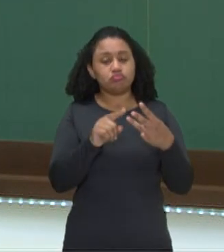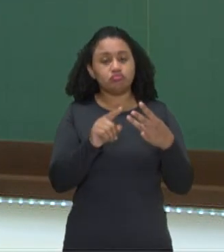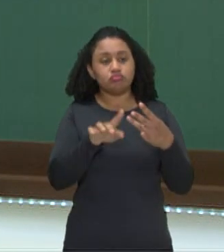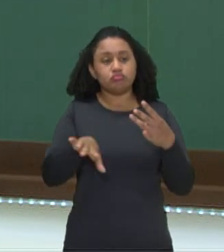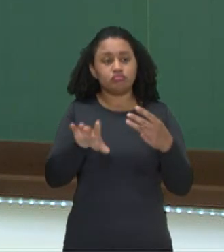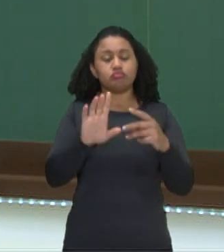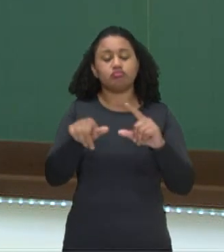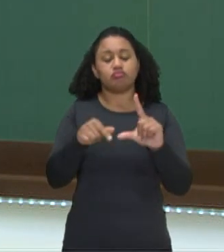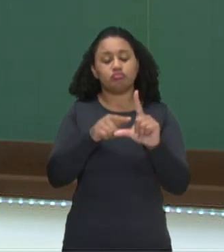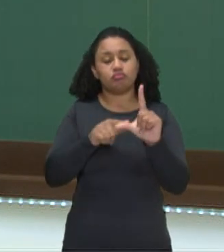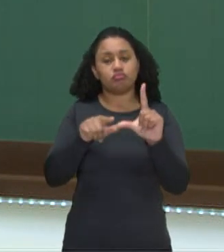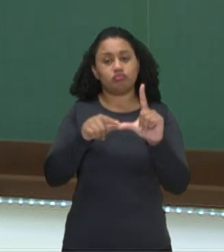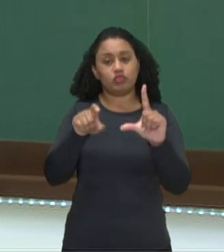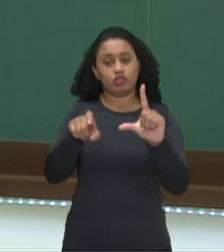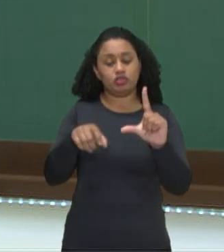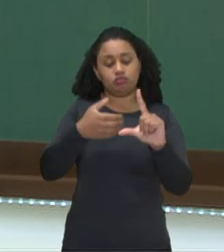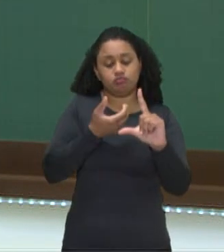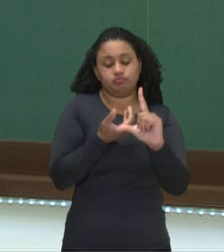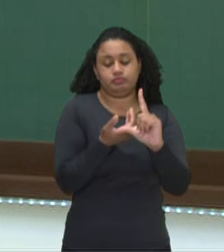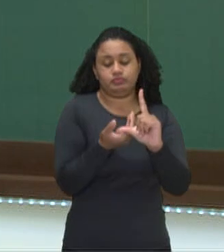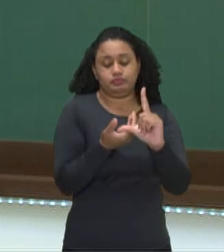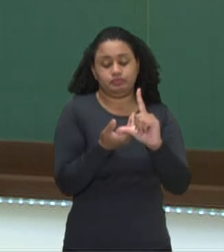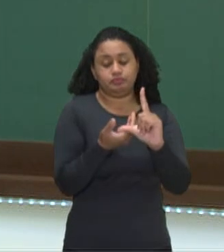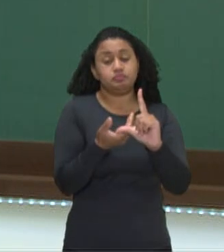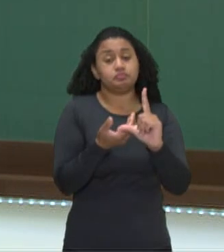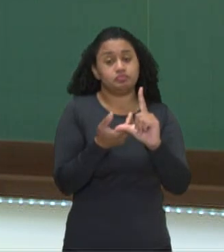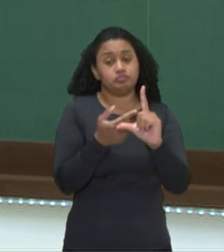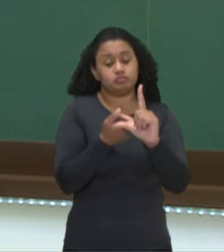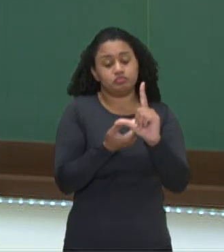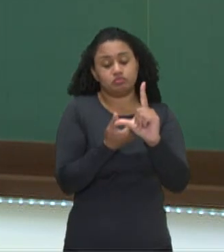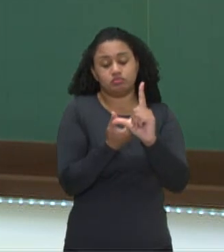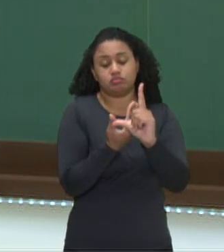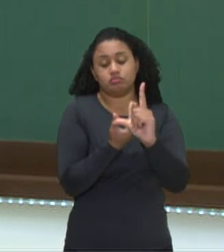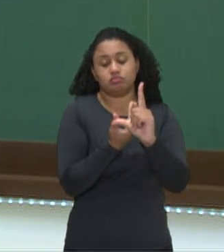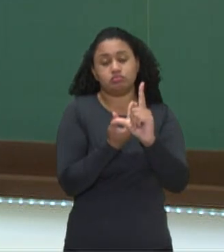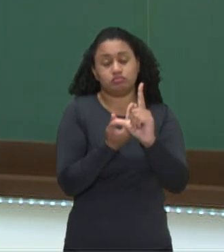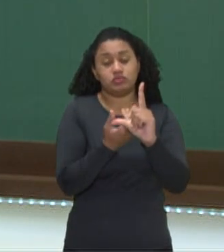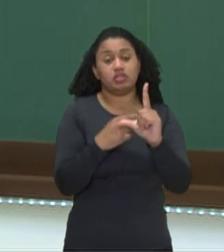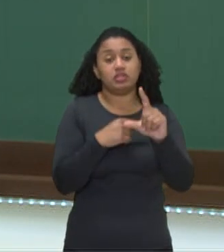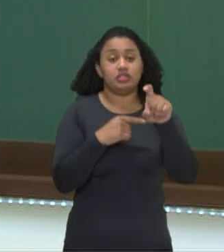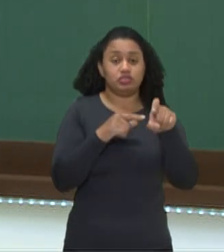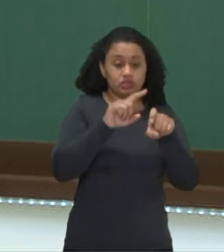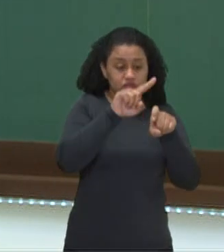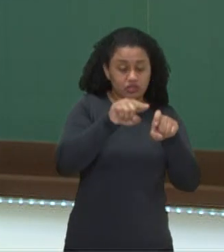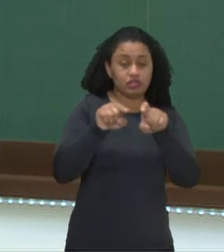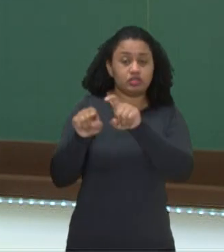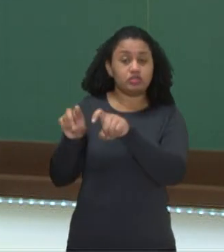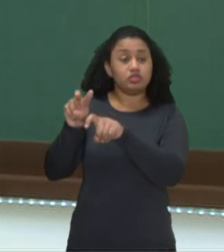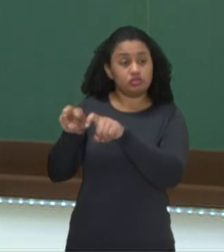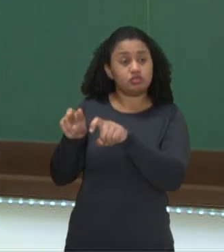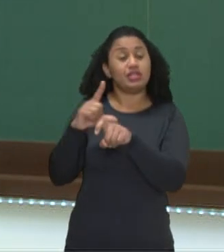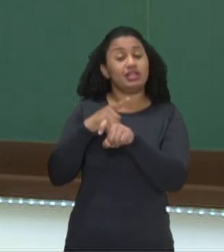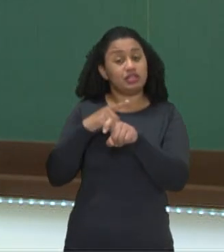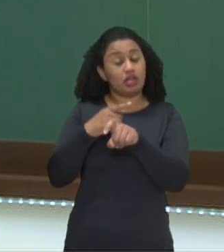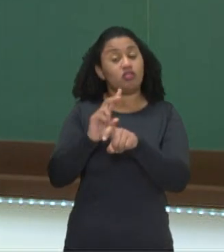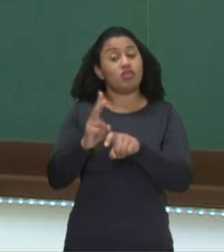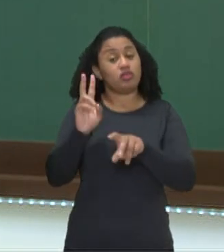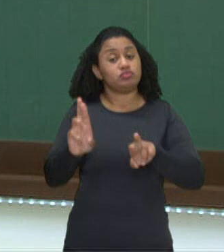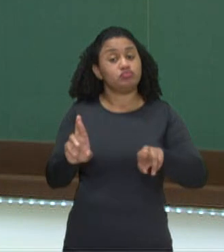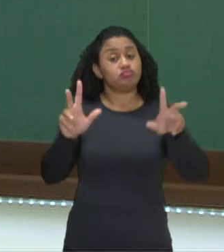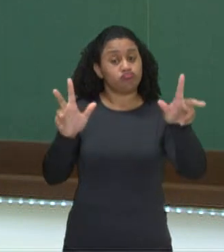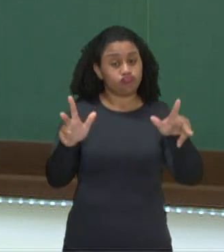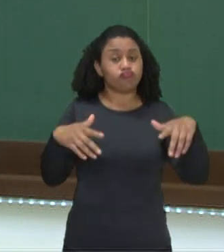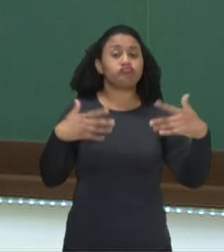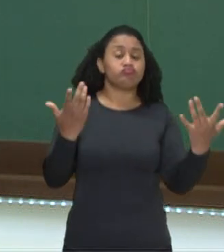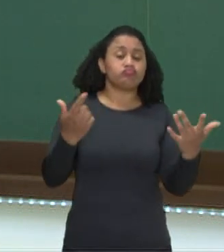A nossa parábola corta o eixo do x em dois pontos, x' e x2', diferentes. Ou